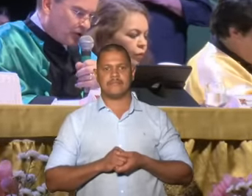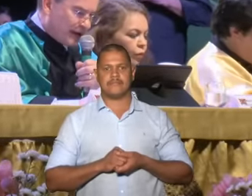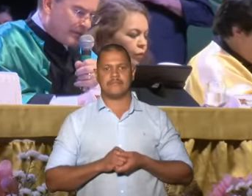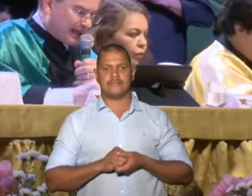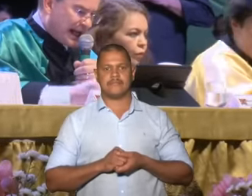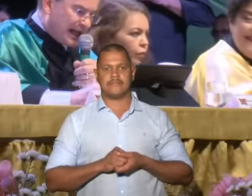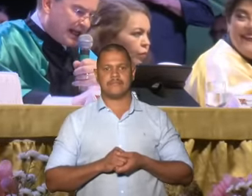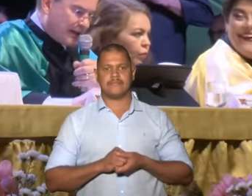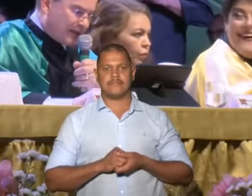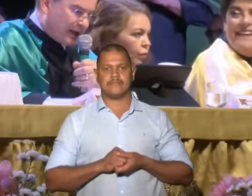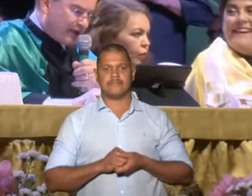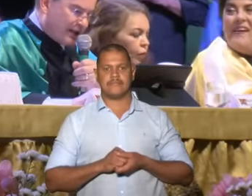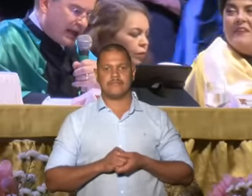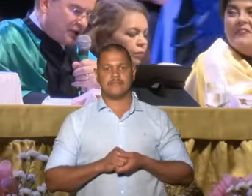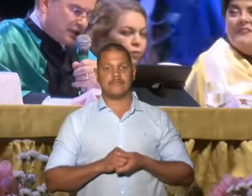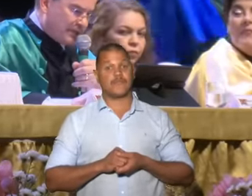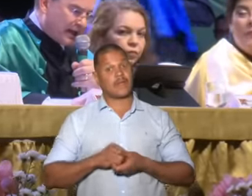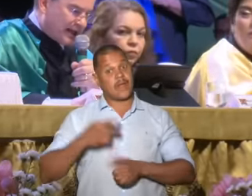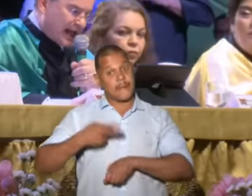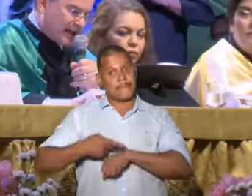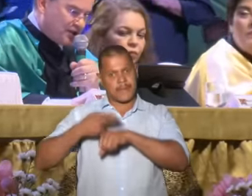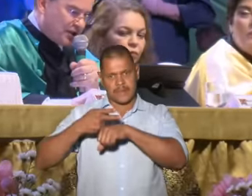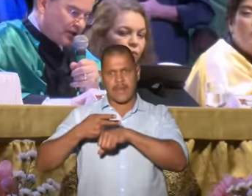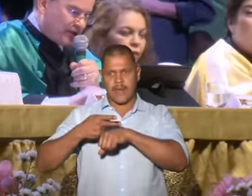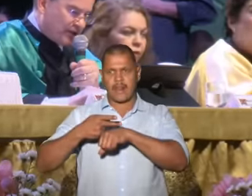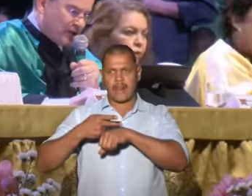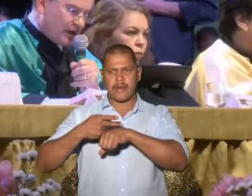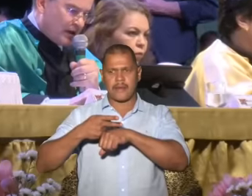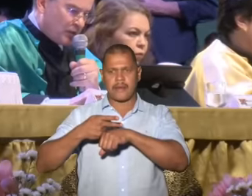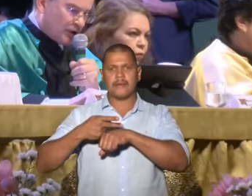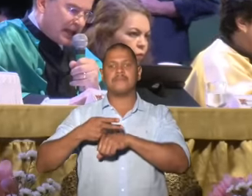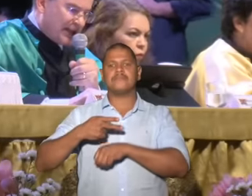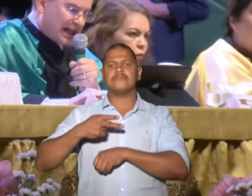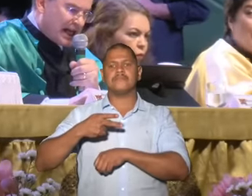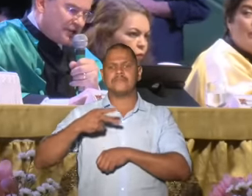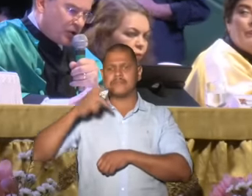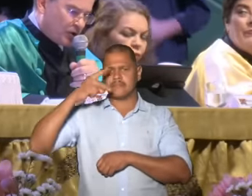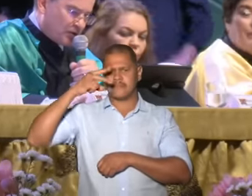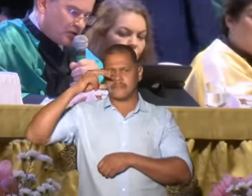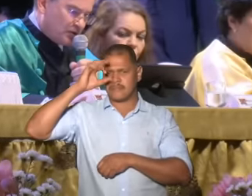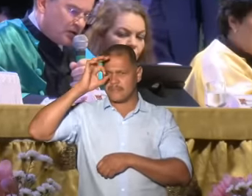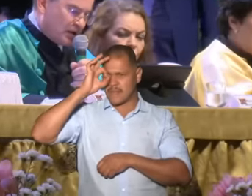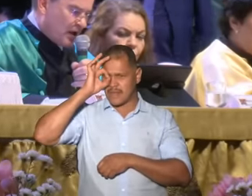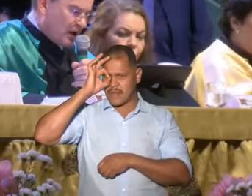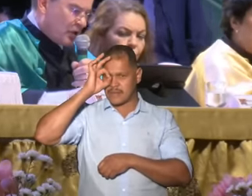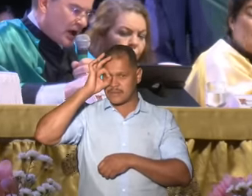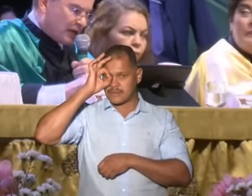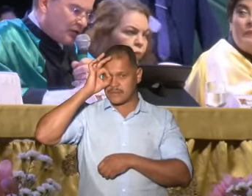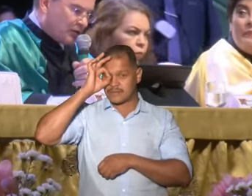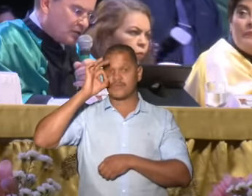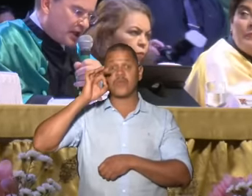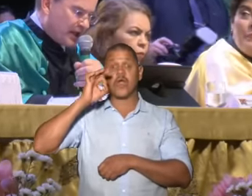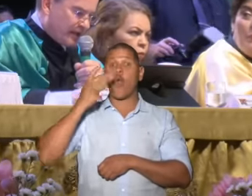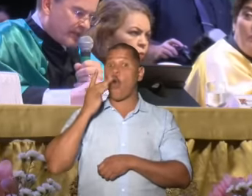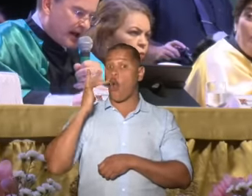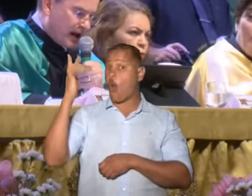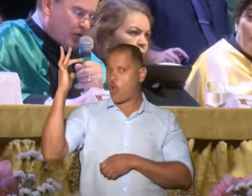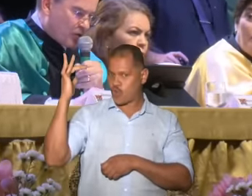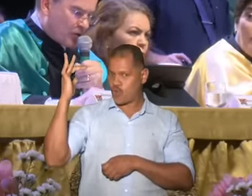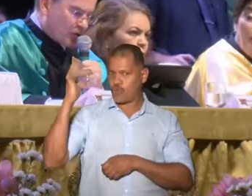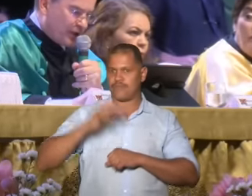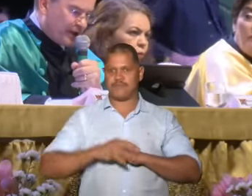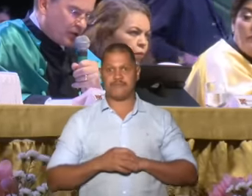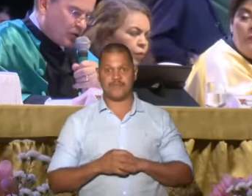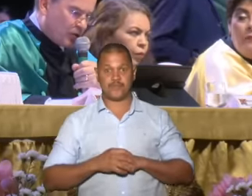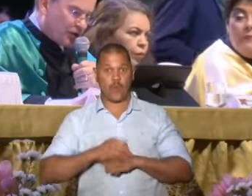Faz jus à medalha Presidente Bernardes, modalidade ouro, o aluno que,